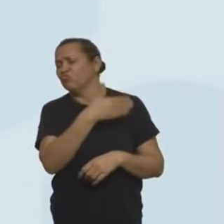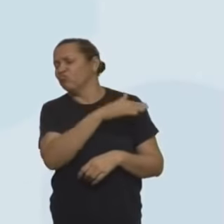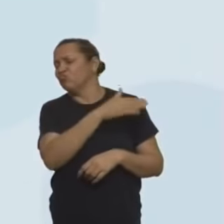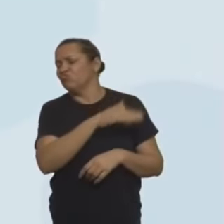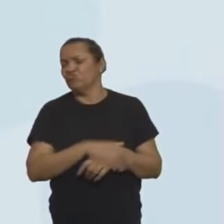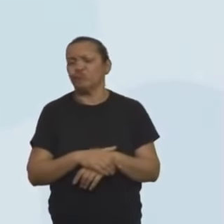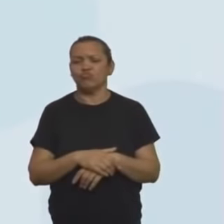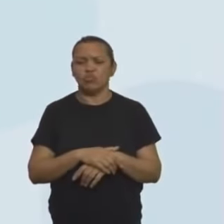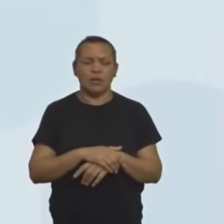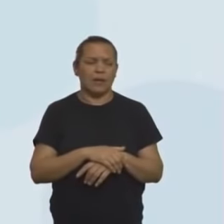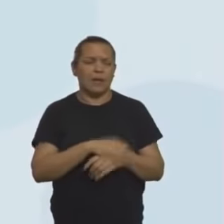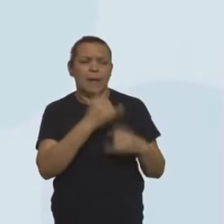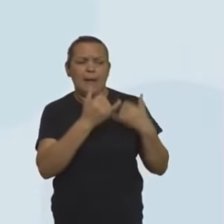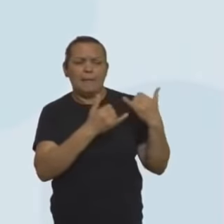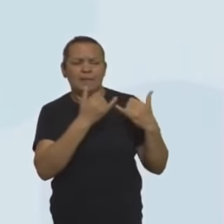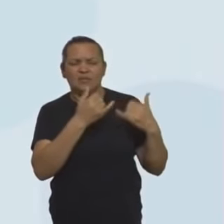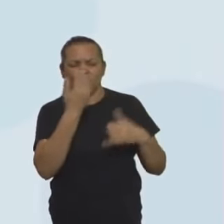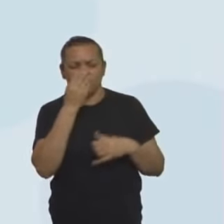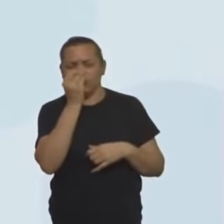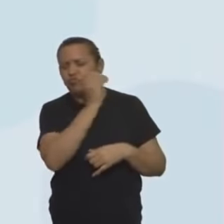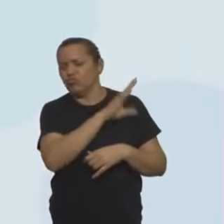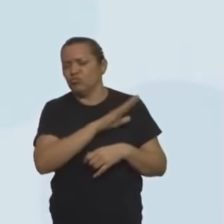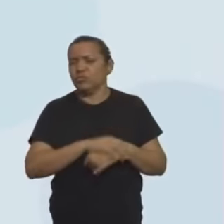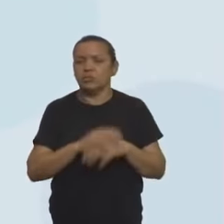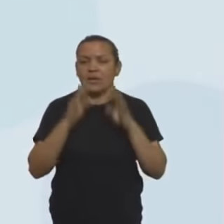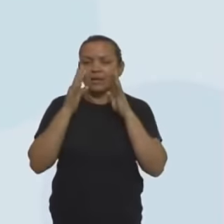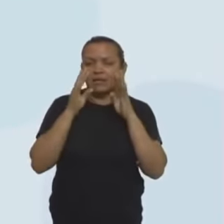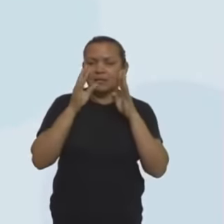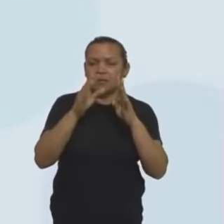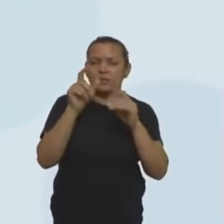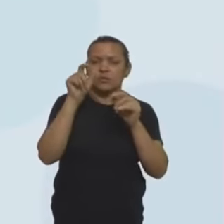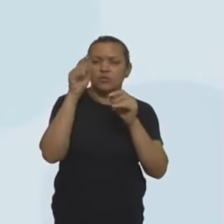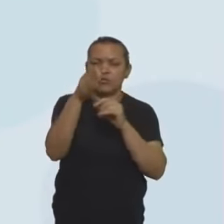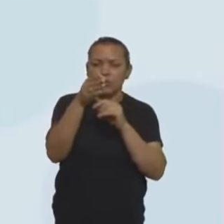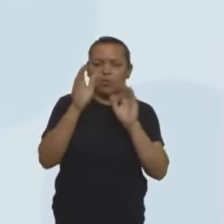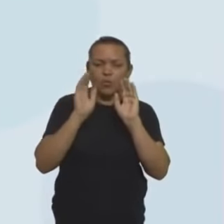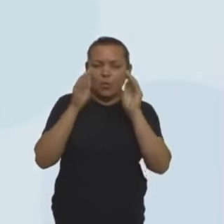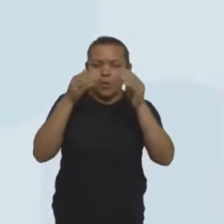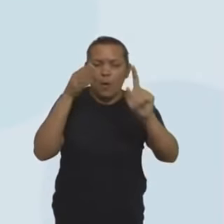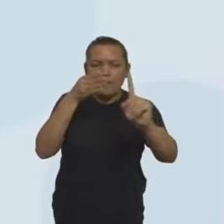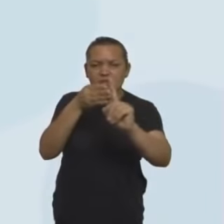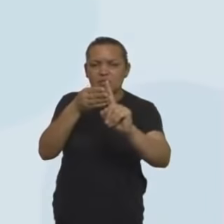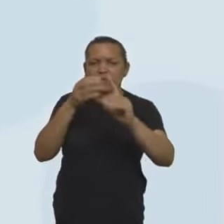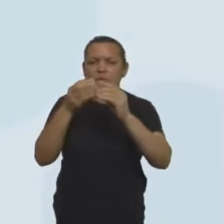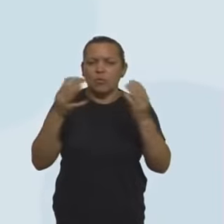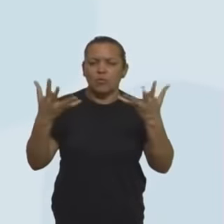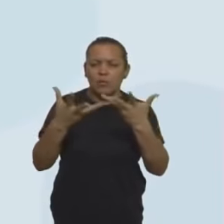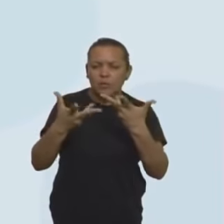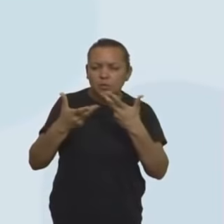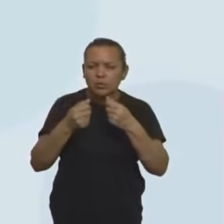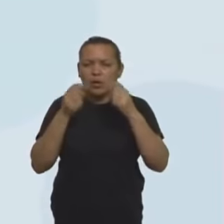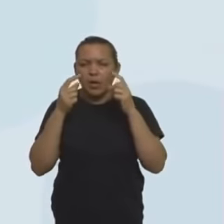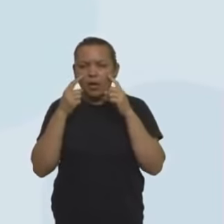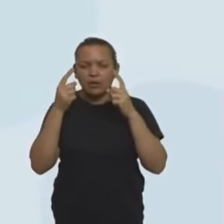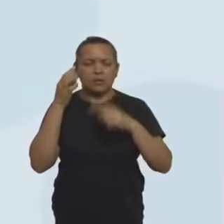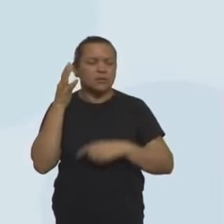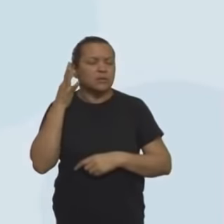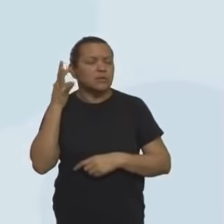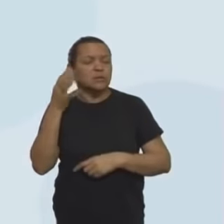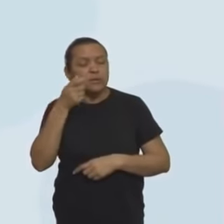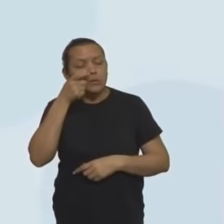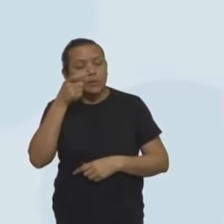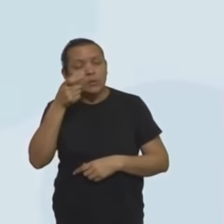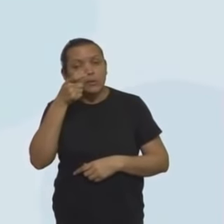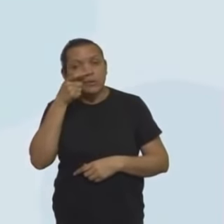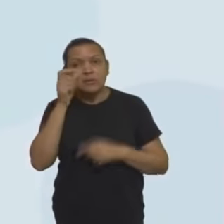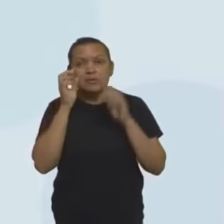distrações e saber realmente o que é que me interessa. Então, como é que eu desenvolvo essas habilidades da escuta, né? Que eu